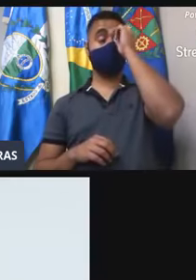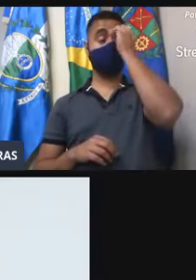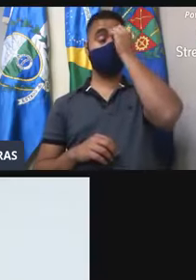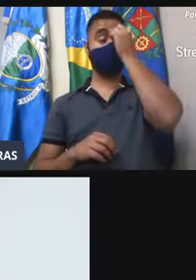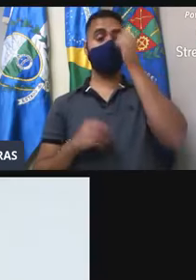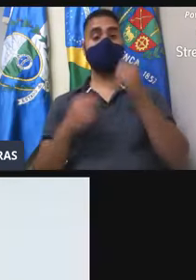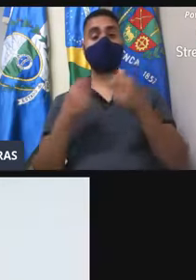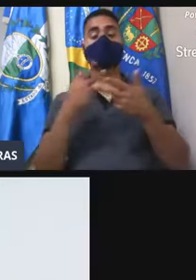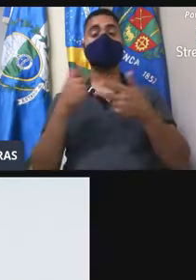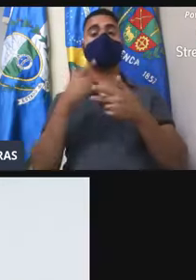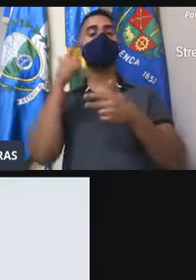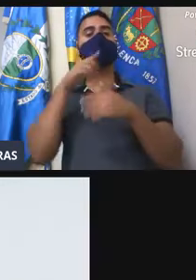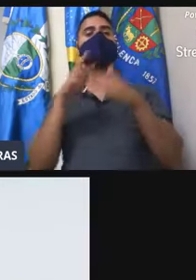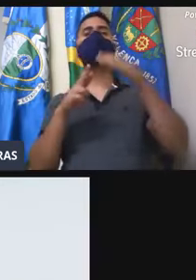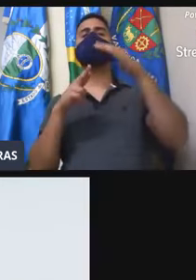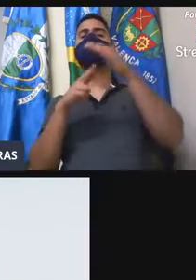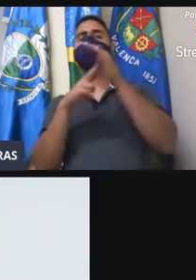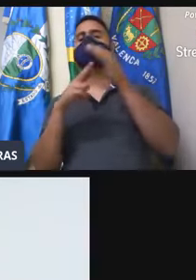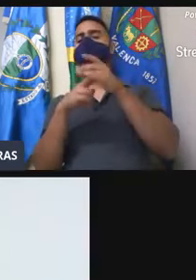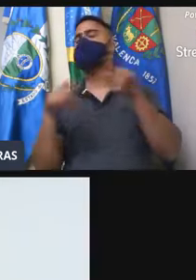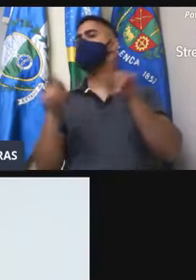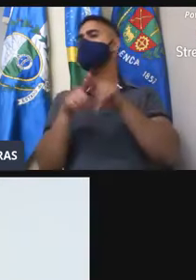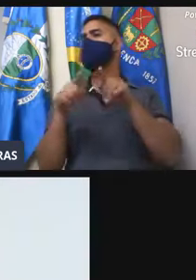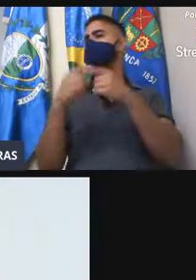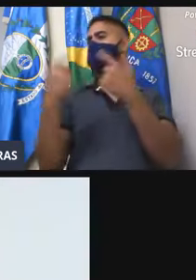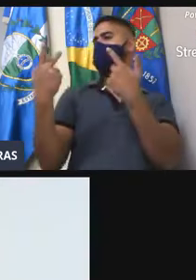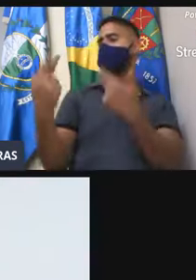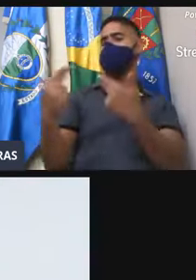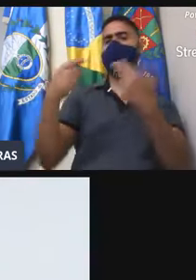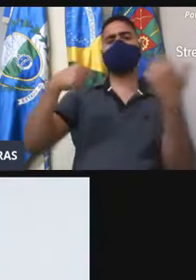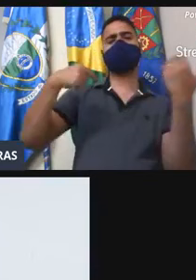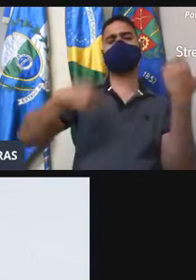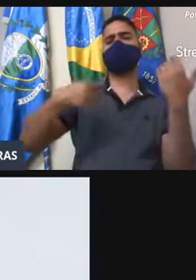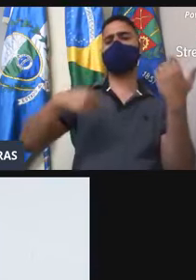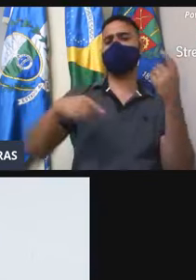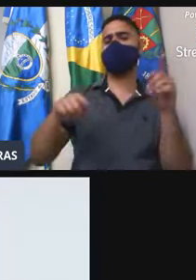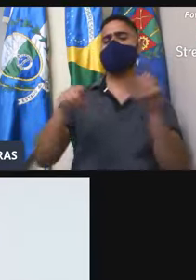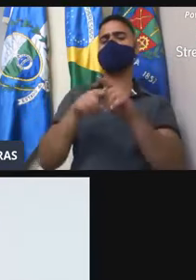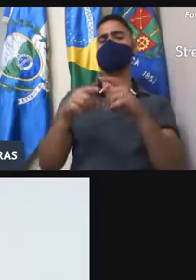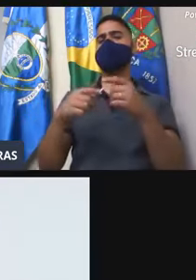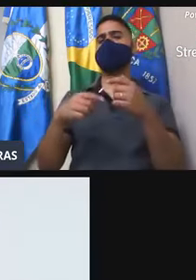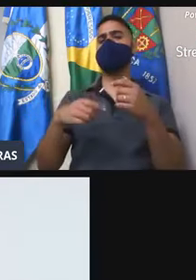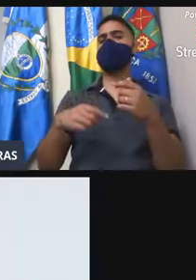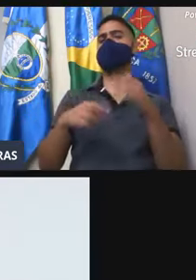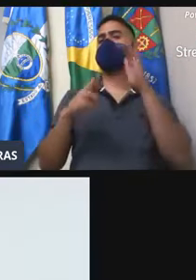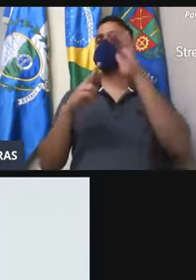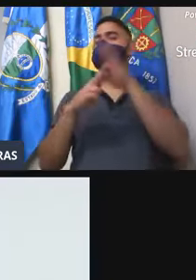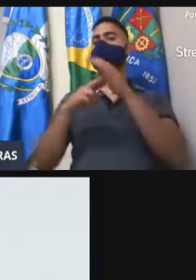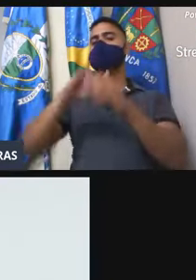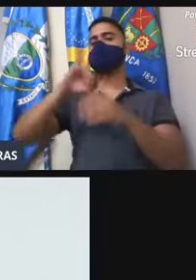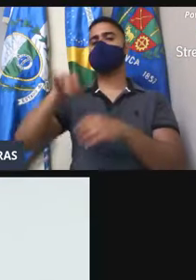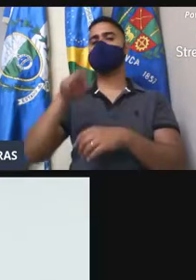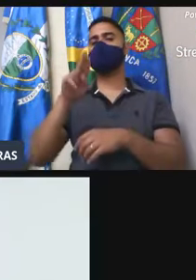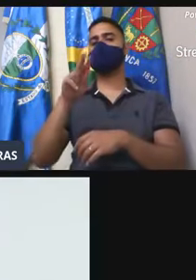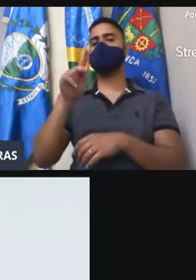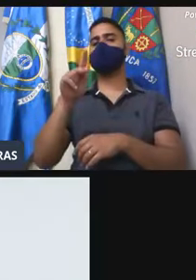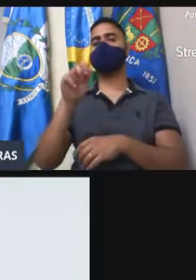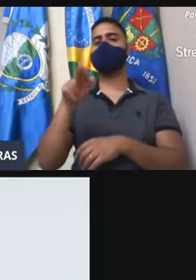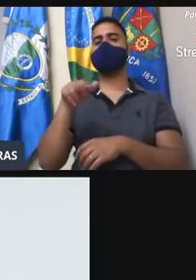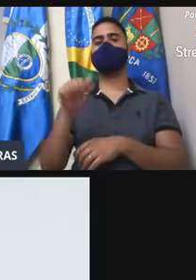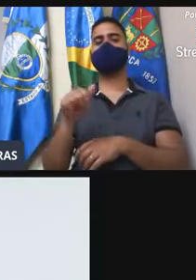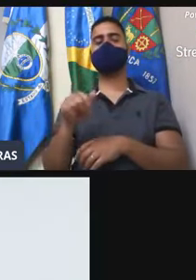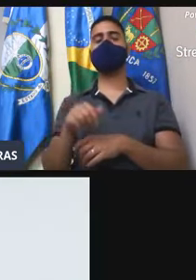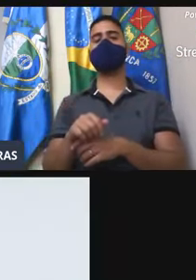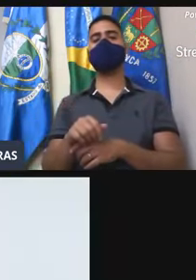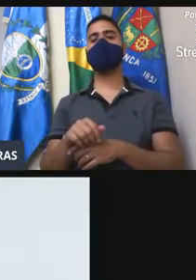aconteceram, a rodoviária hoje estaria no mesmo padrão da de Conservatória, da rodoviária de Barão de Juparanã, mas isso não